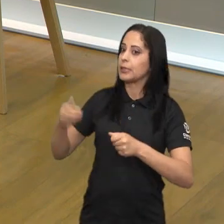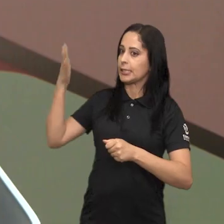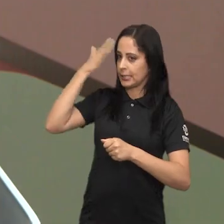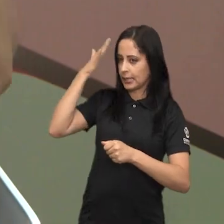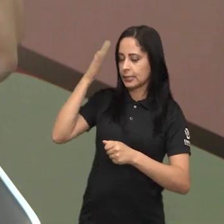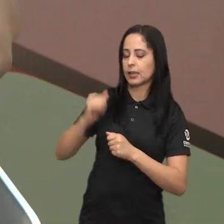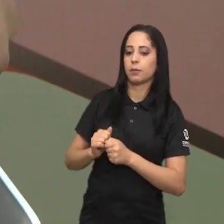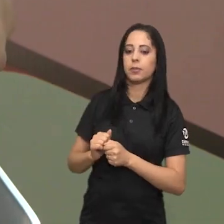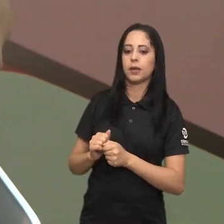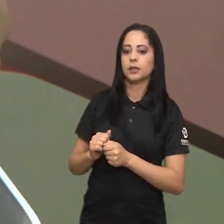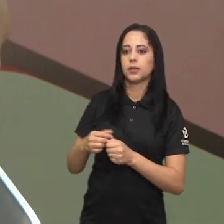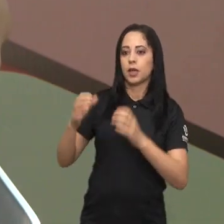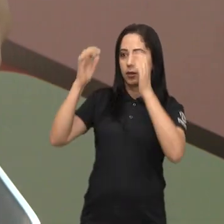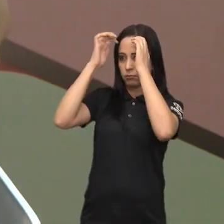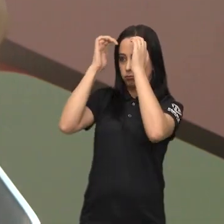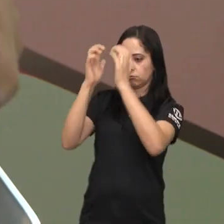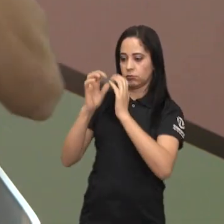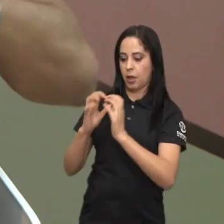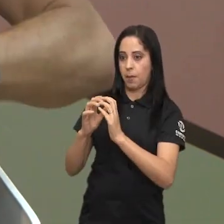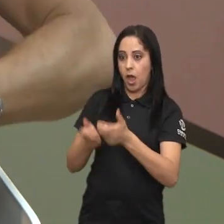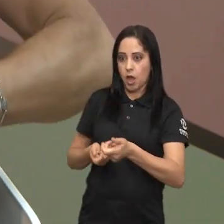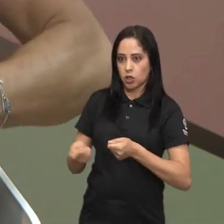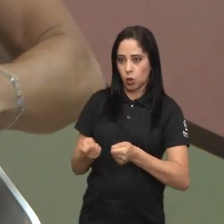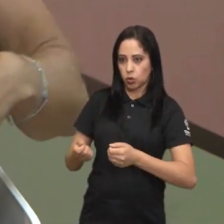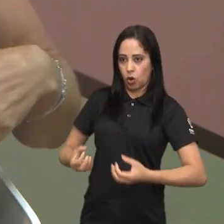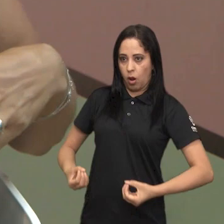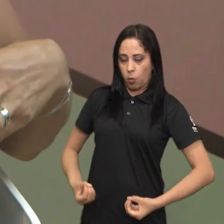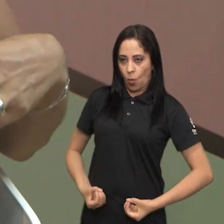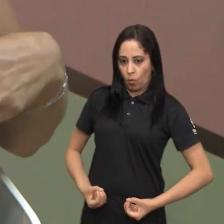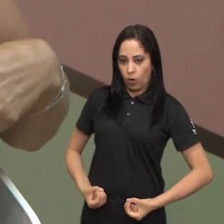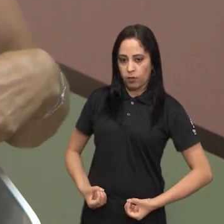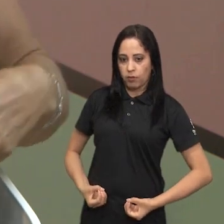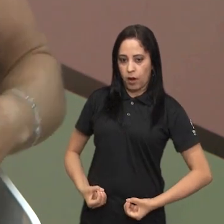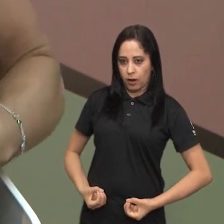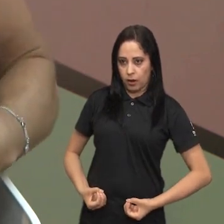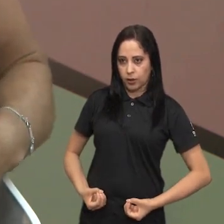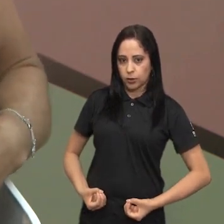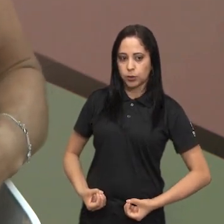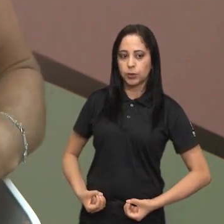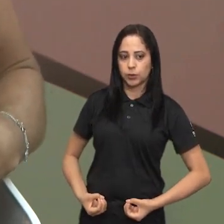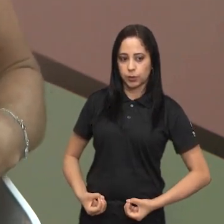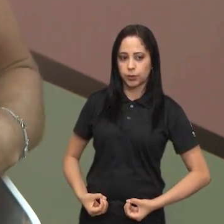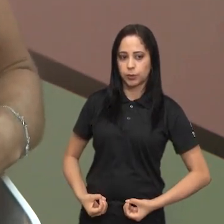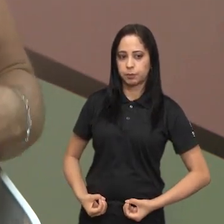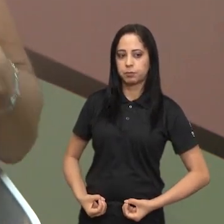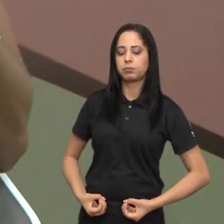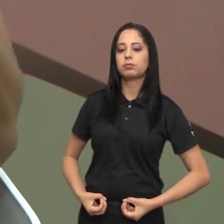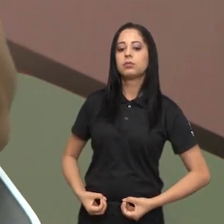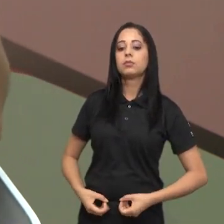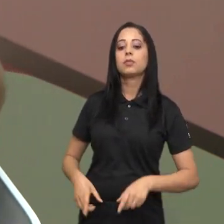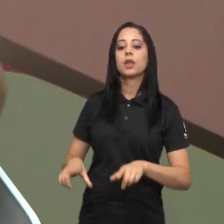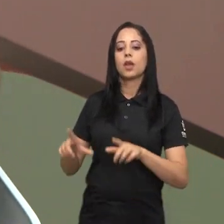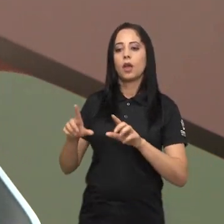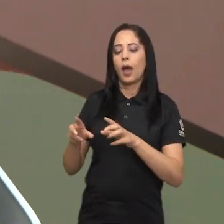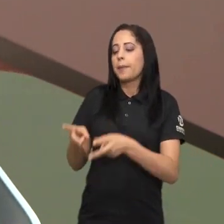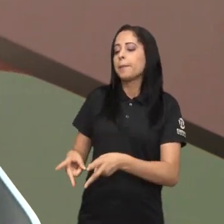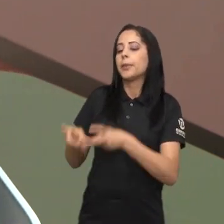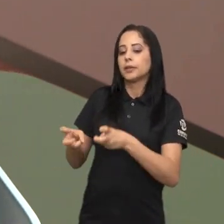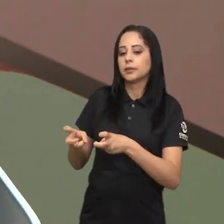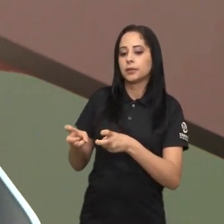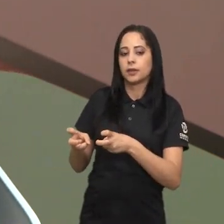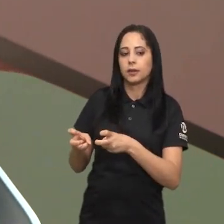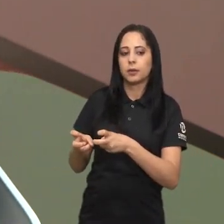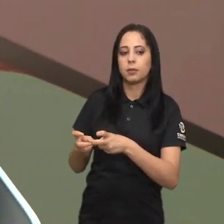né? Tem o exame da hipófise, que controla o ovário. Tem o exame dos hormônios ovarianos. E a gente vê questão